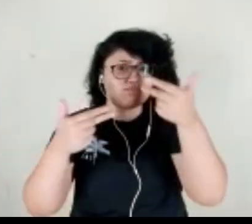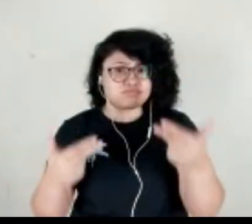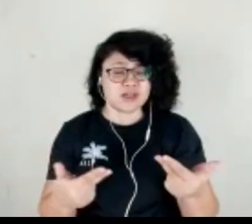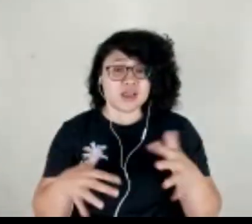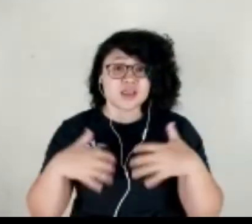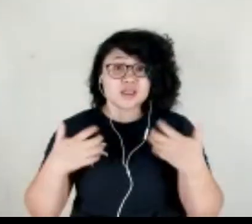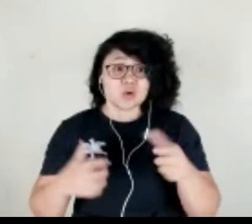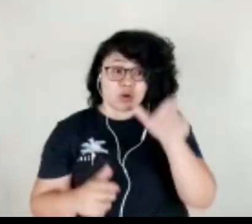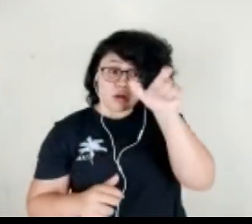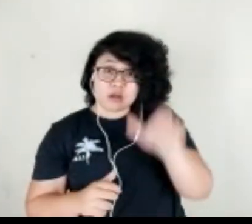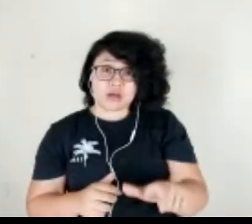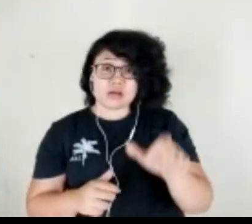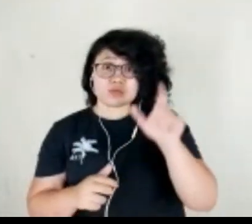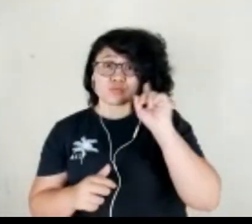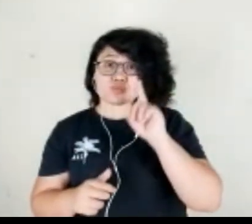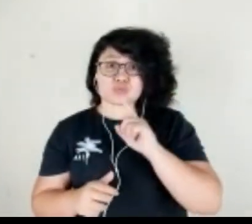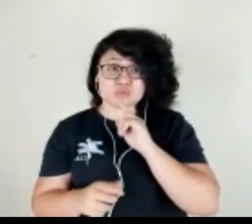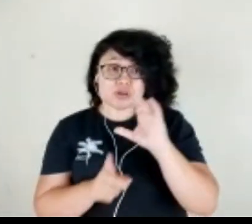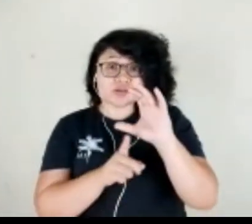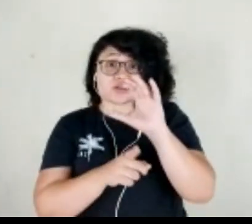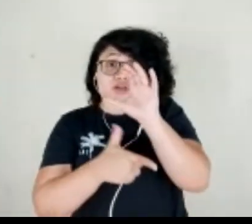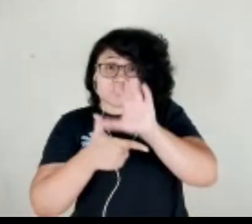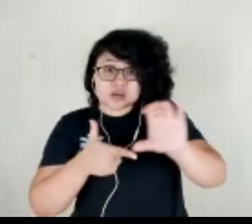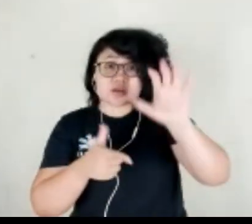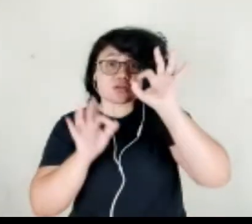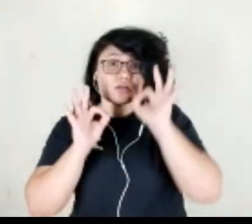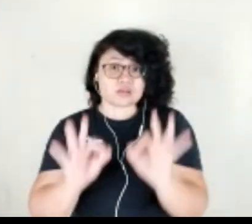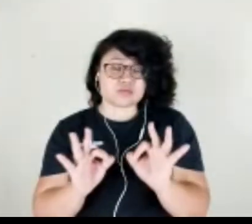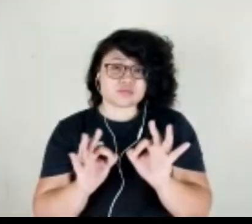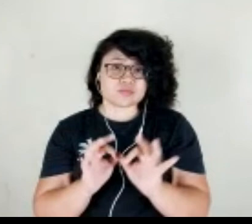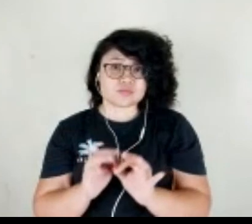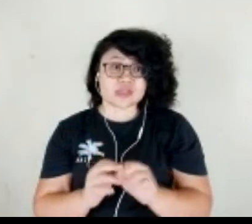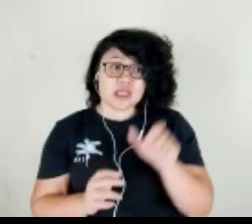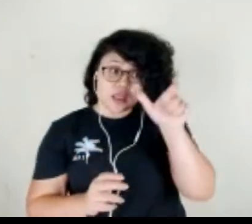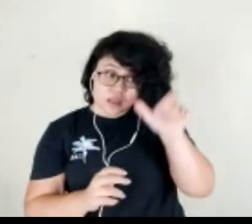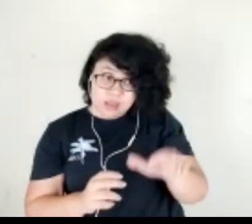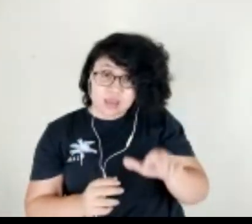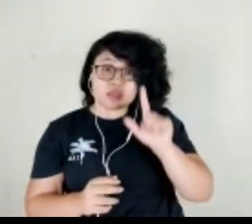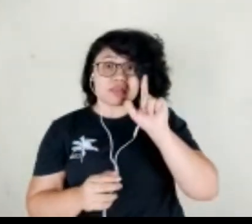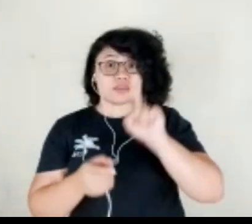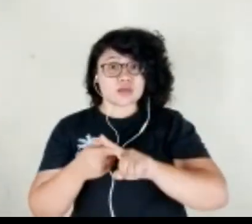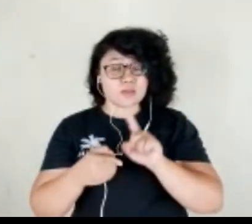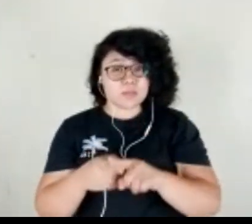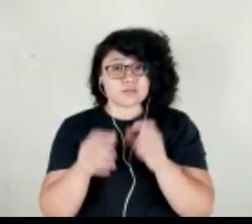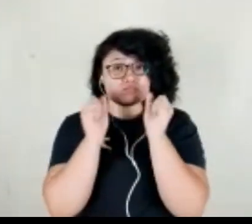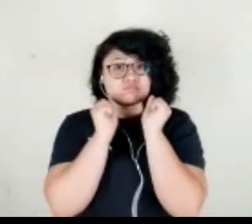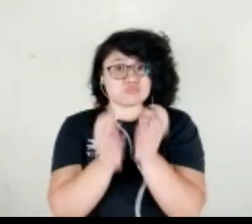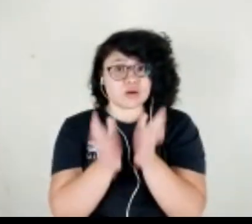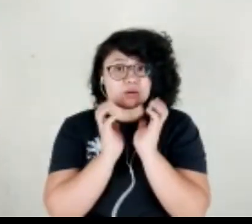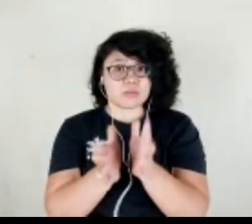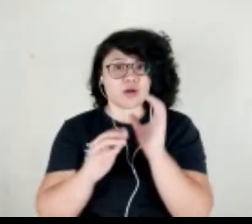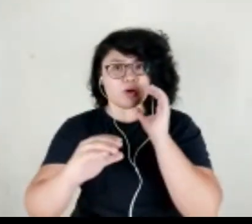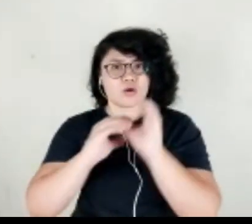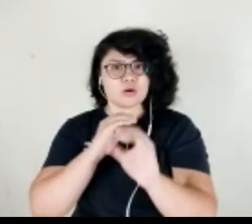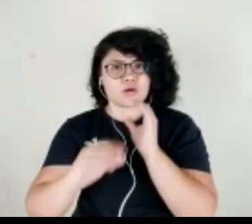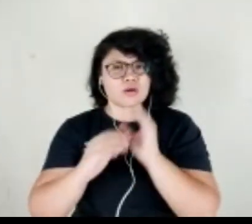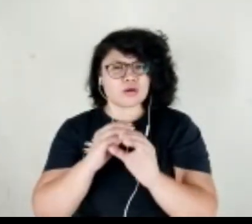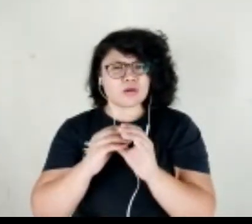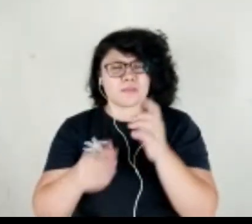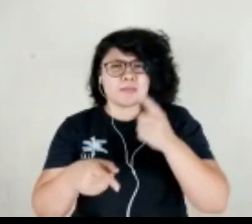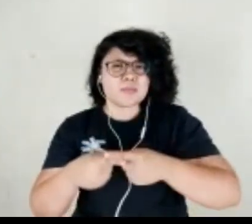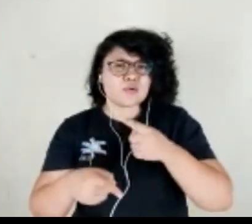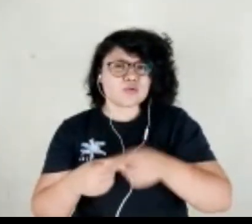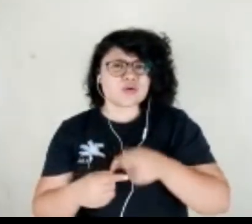universidade. Então, se ele é um cidadão que utiliza a Libras como principal meio de